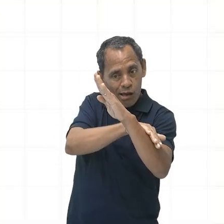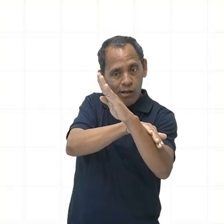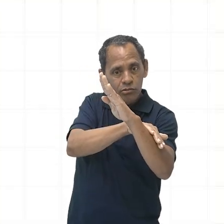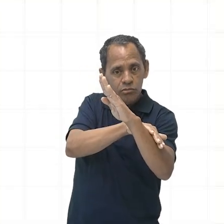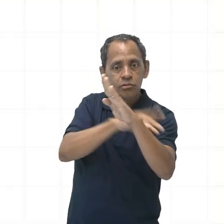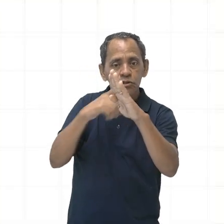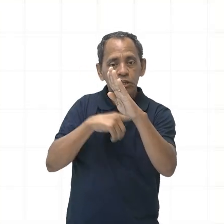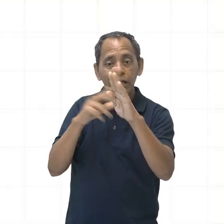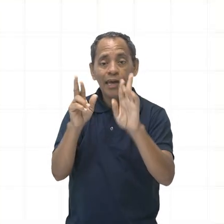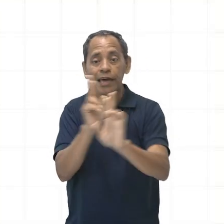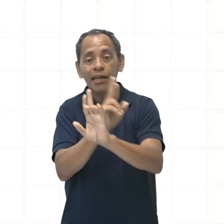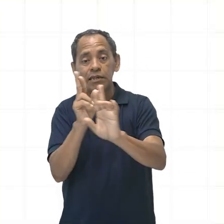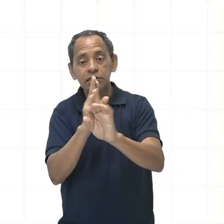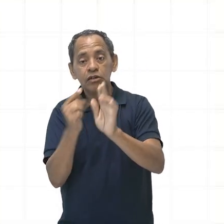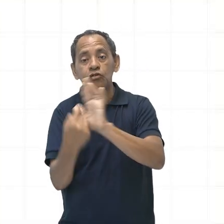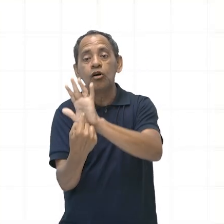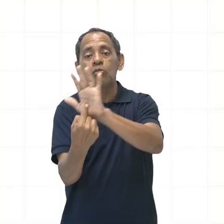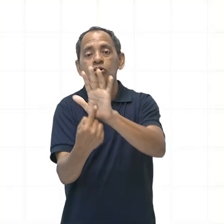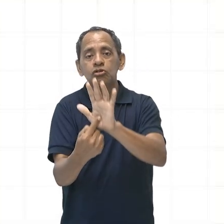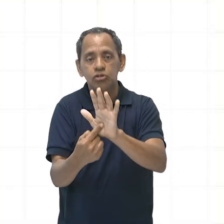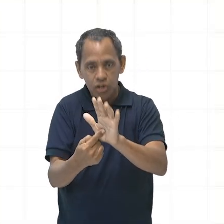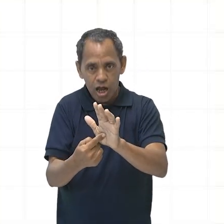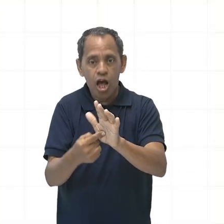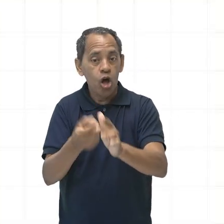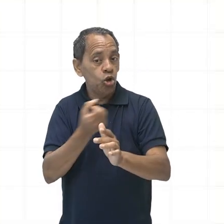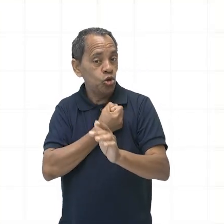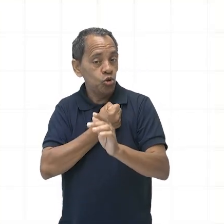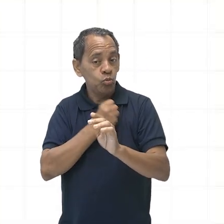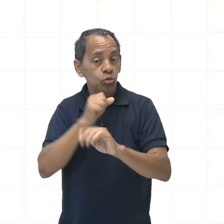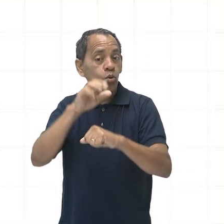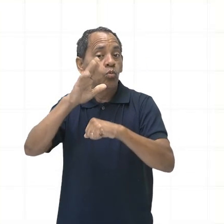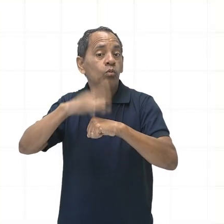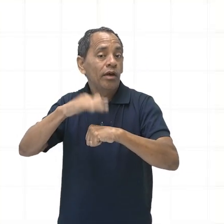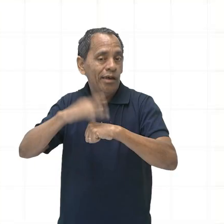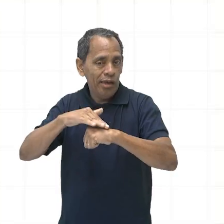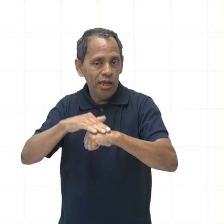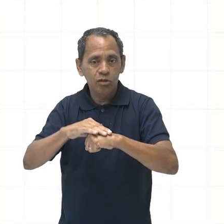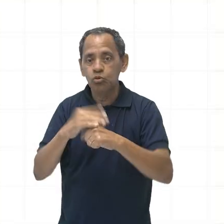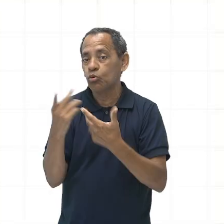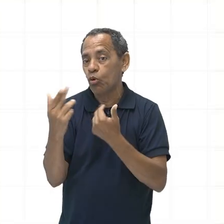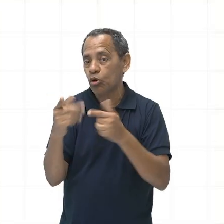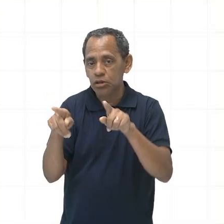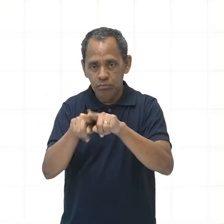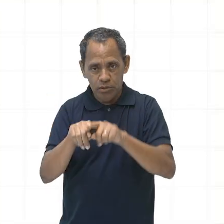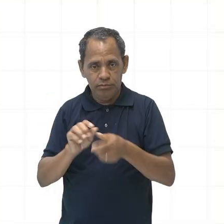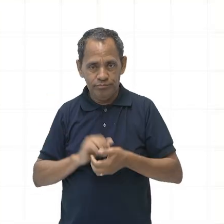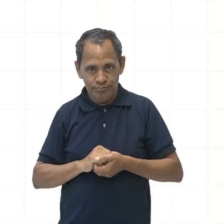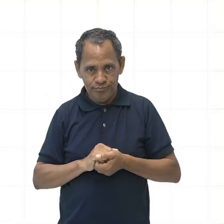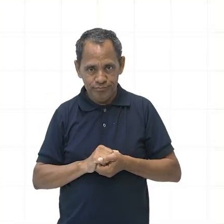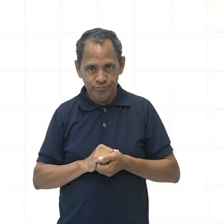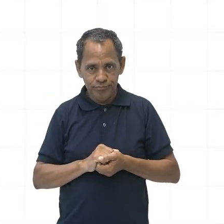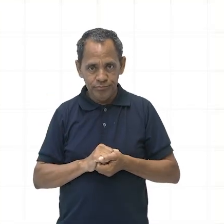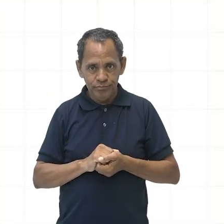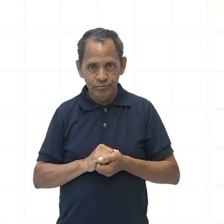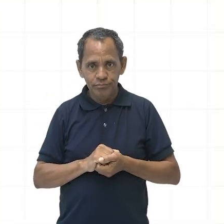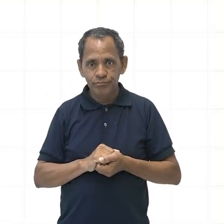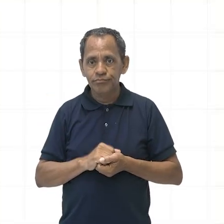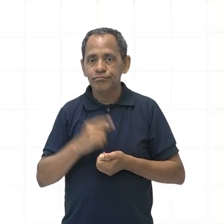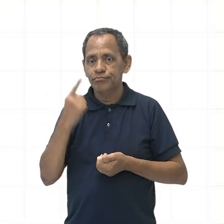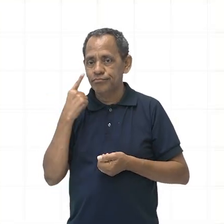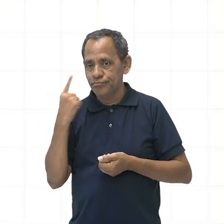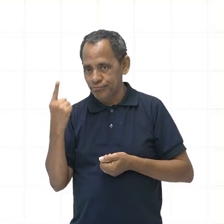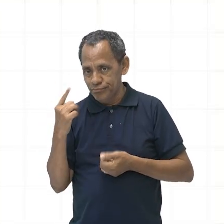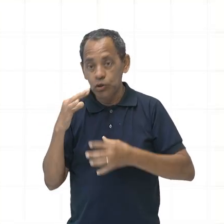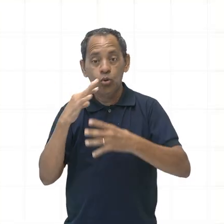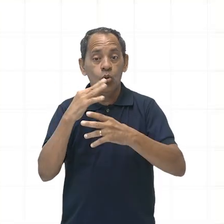correspondentes vai me trazer o mesmo número, o mesmo resultado, que é a razão de semelhança. E aqui está a continha que eu fiz